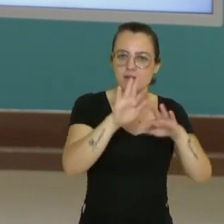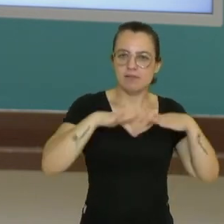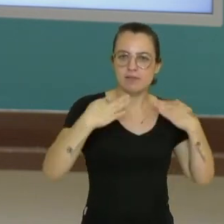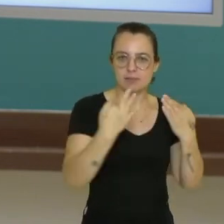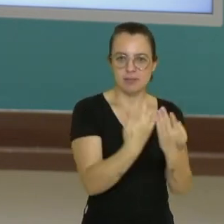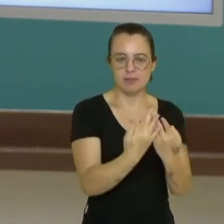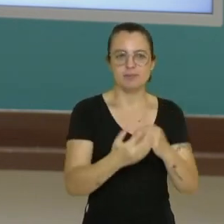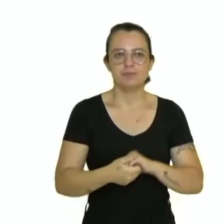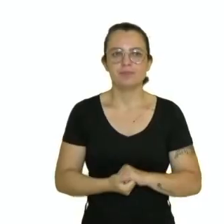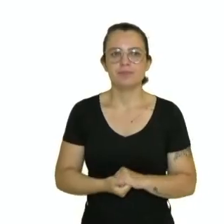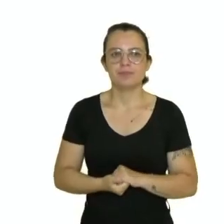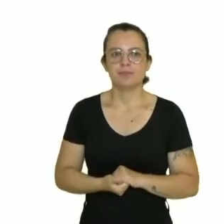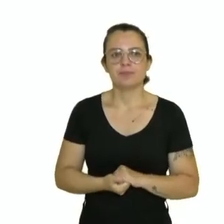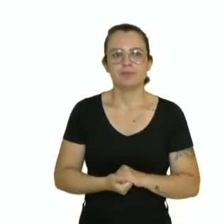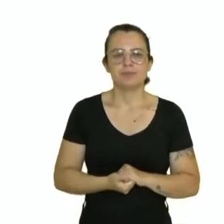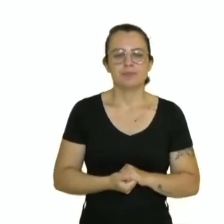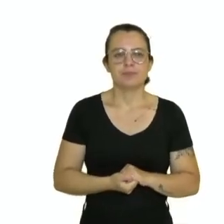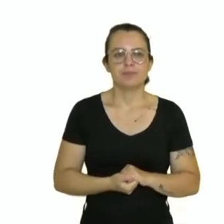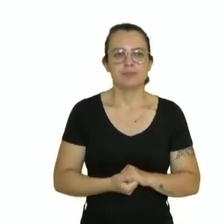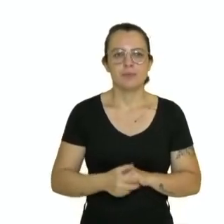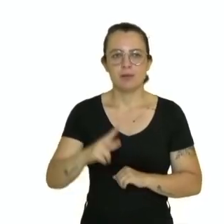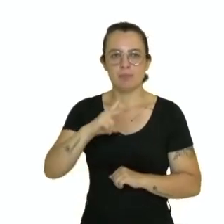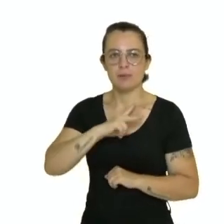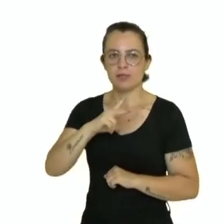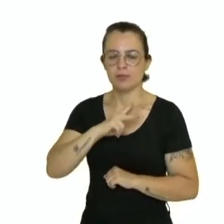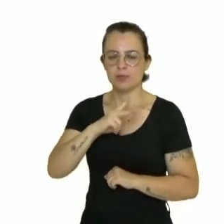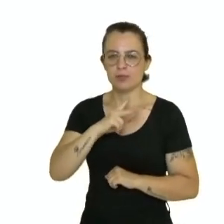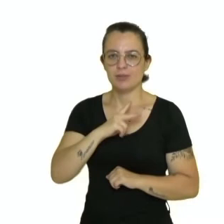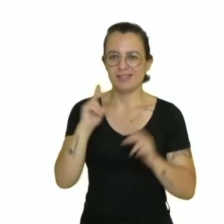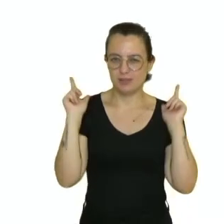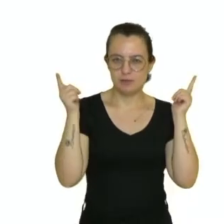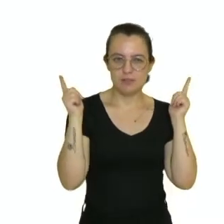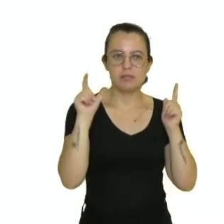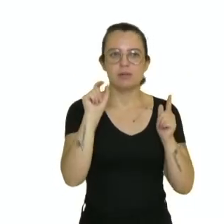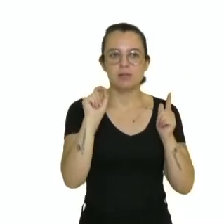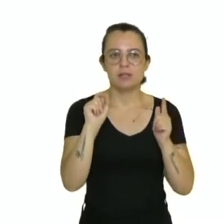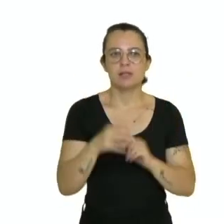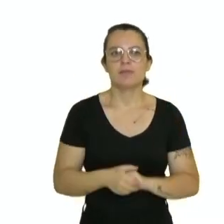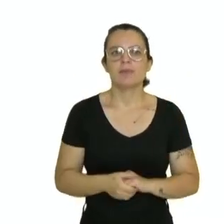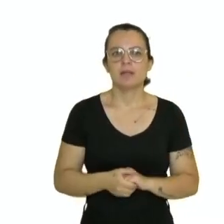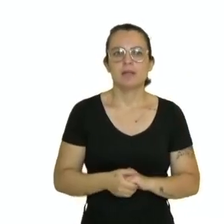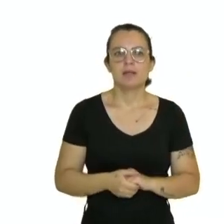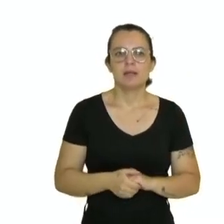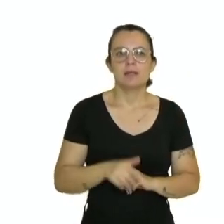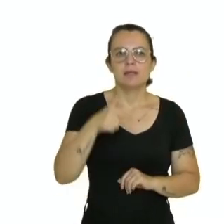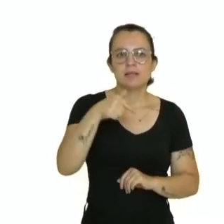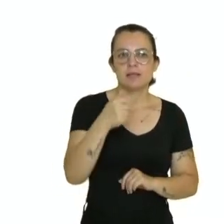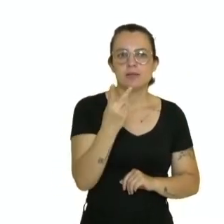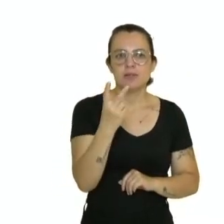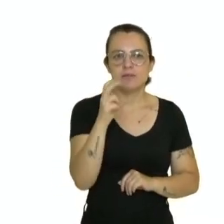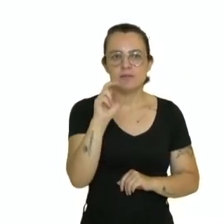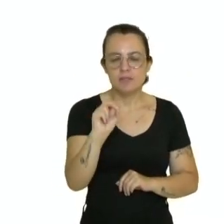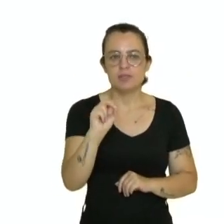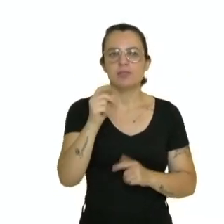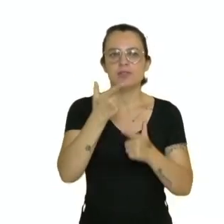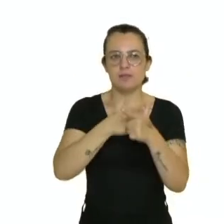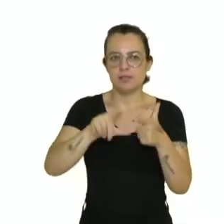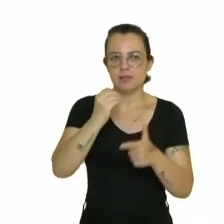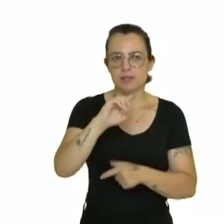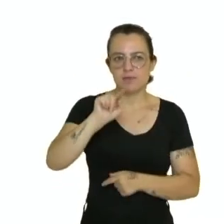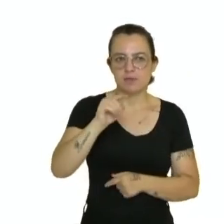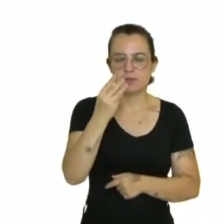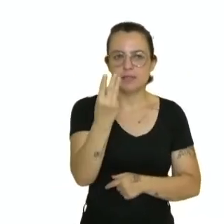despesas essenciais. Para as pessoais, 30%, 30 dividido por 100, 0,3